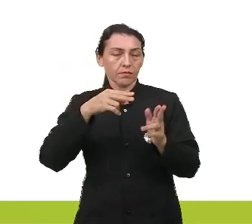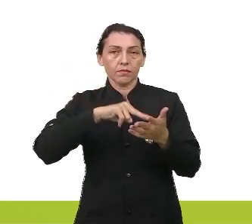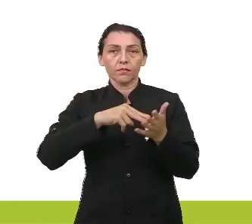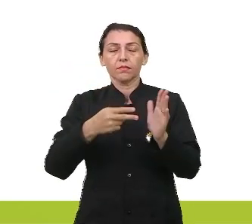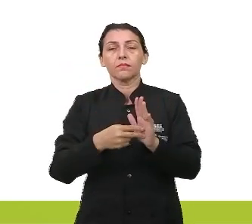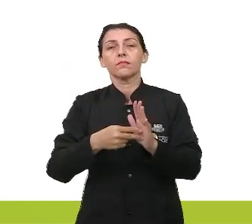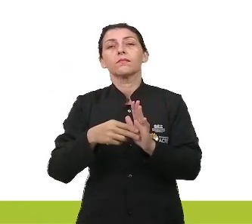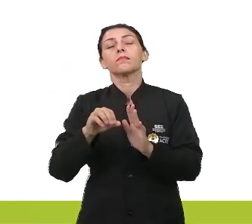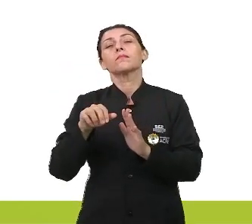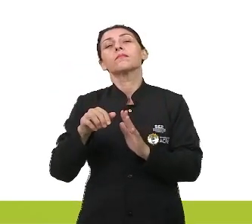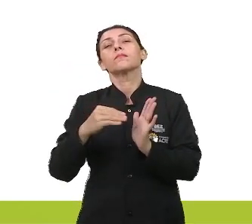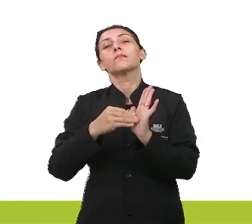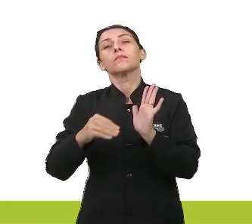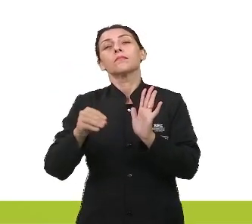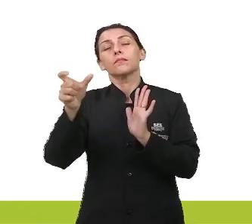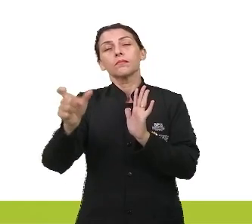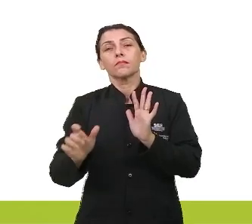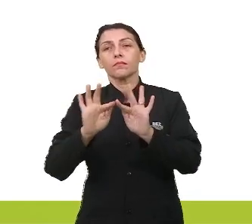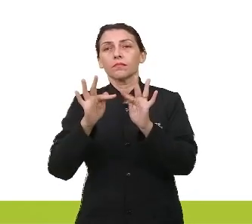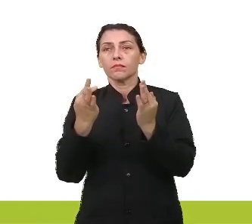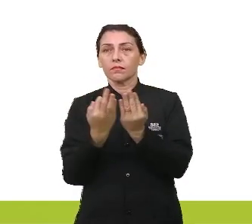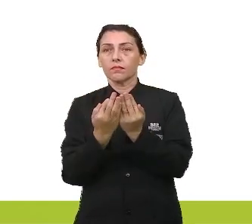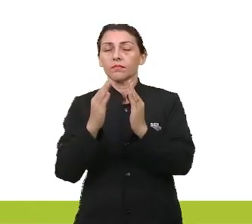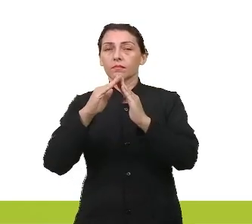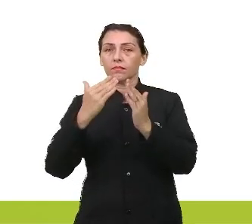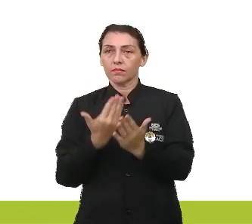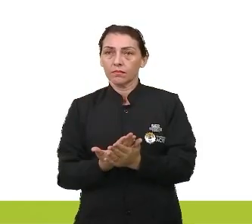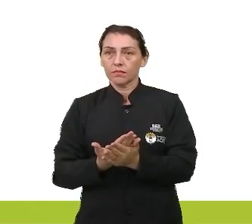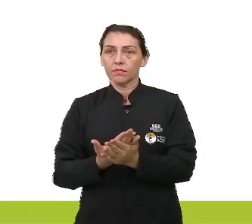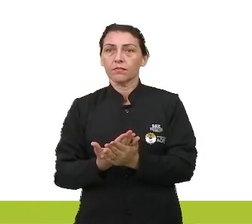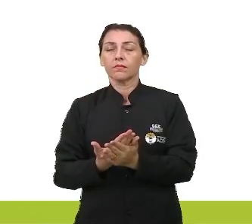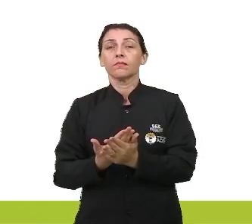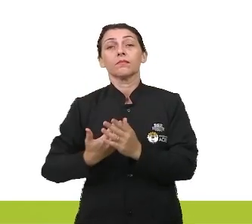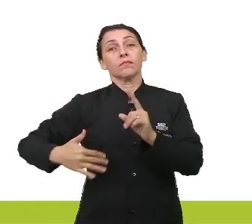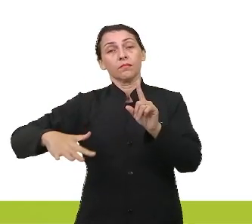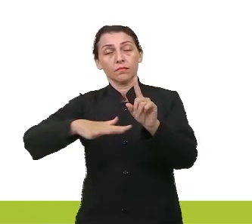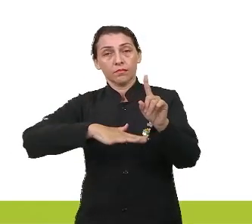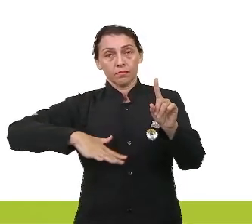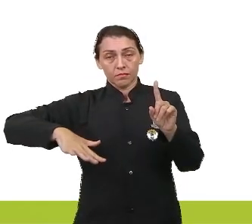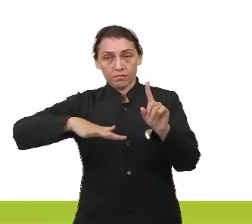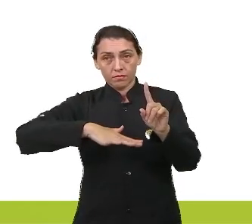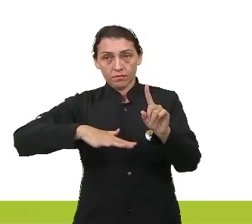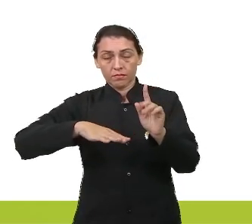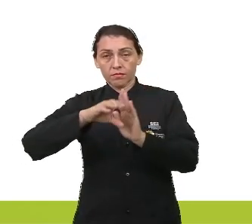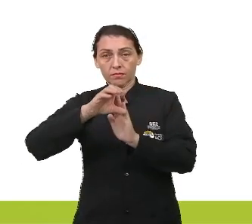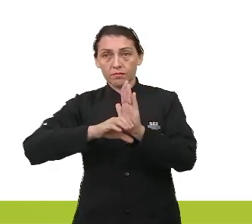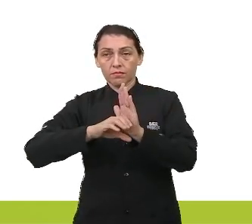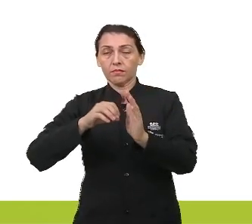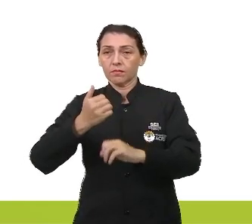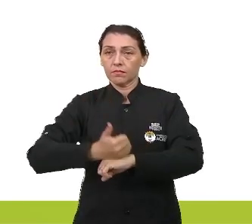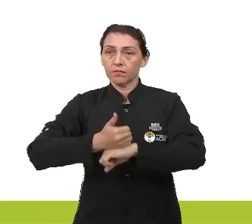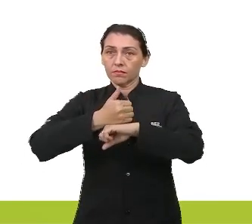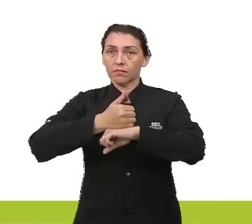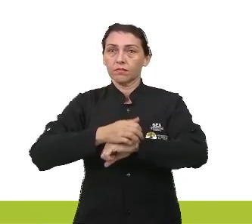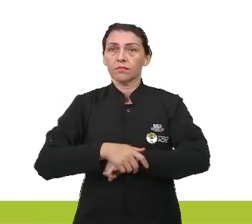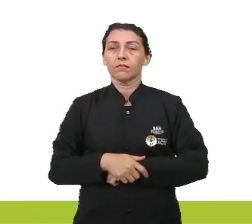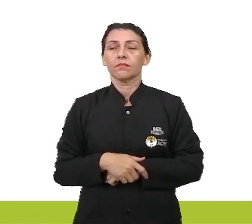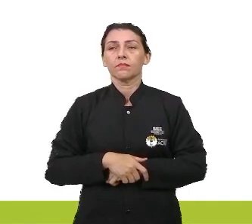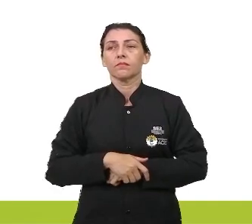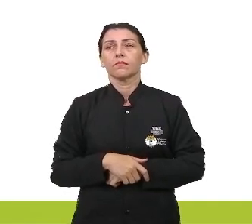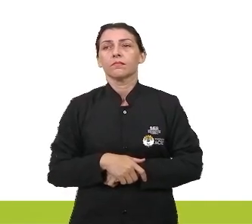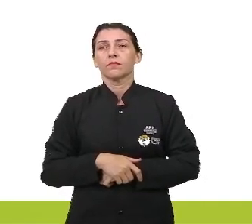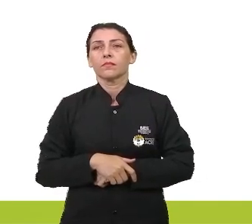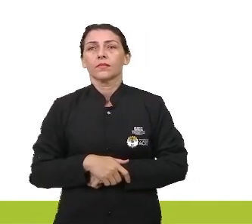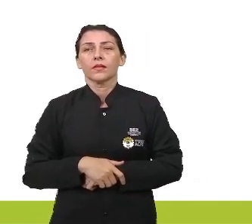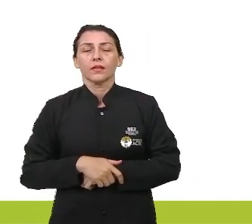governo, ONGs, mídia, indivíduo, família, escola e sociedade. É o nosso conteúdo de qualidade.